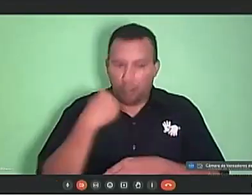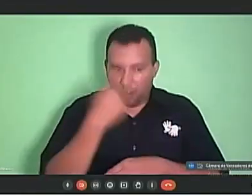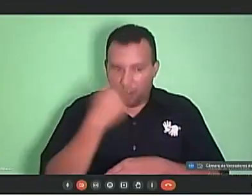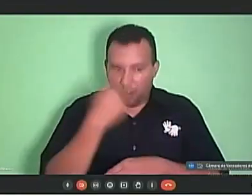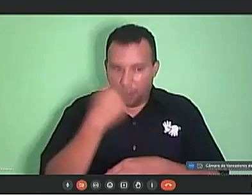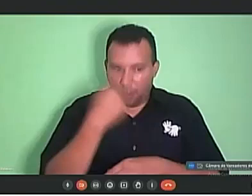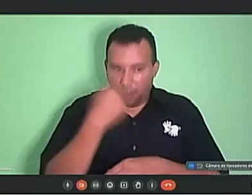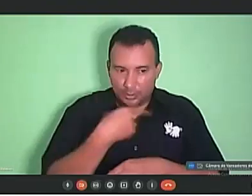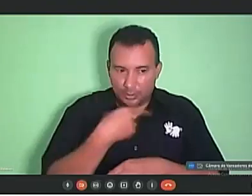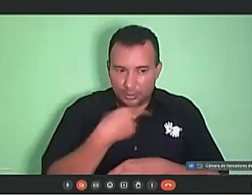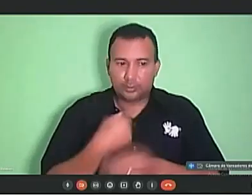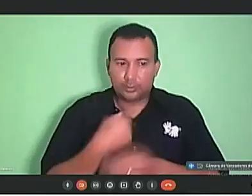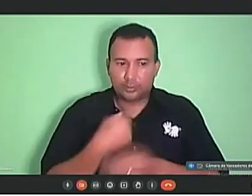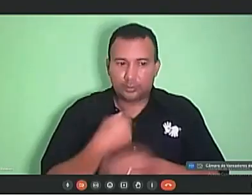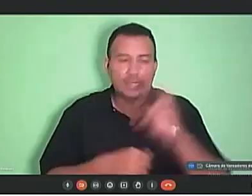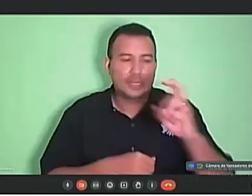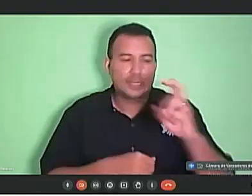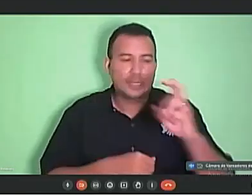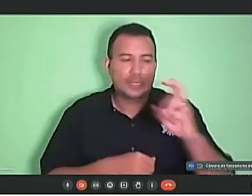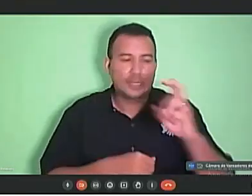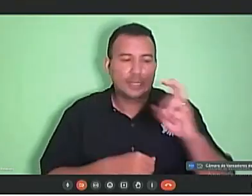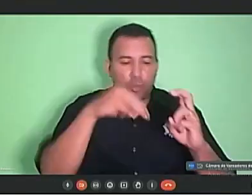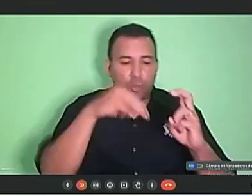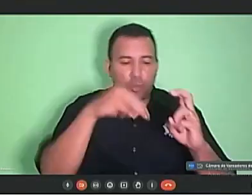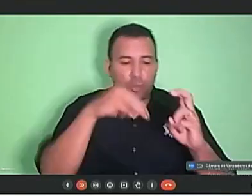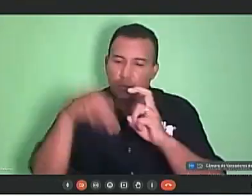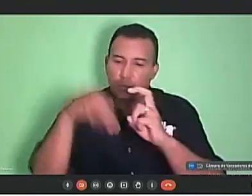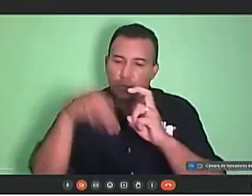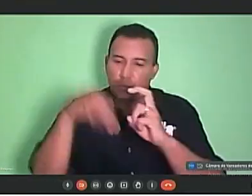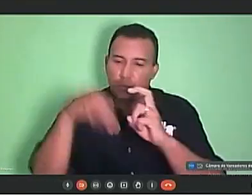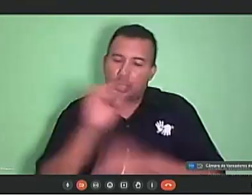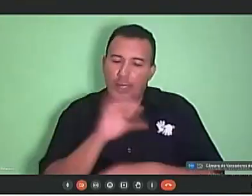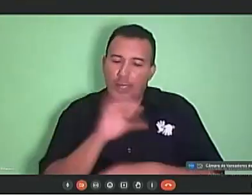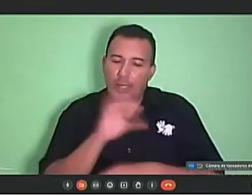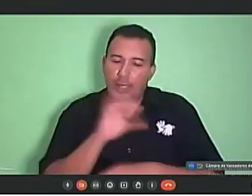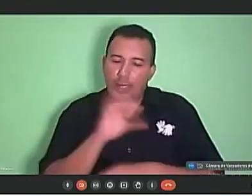né? Mas, vamos lá.